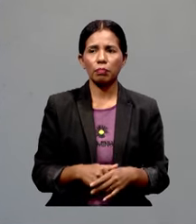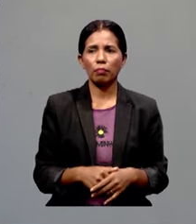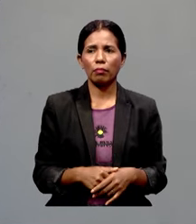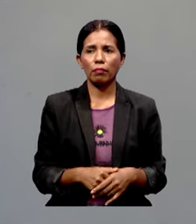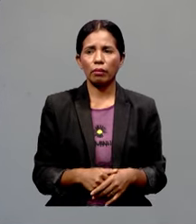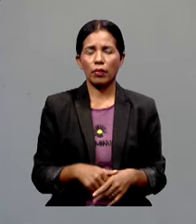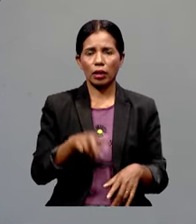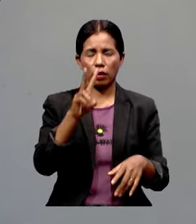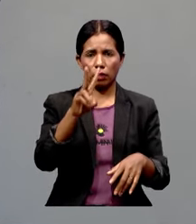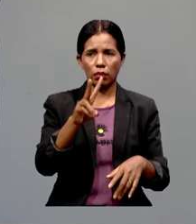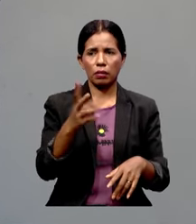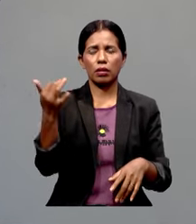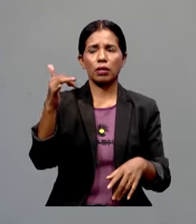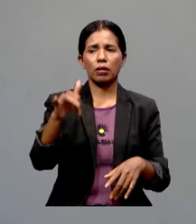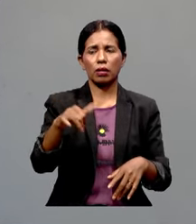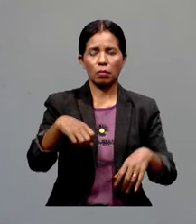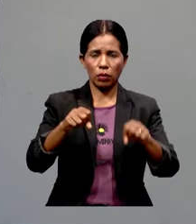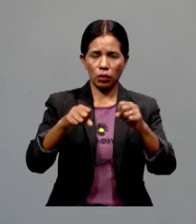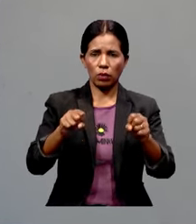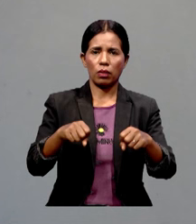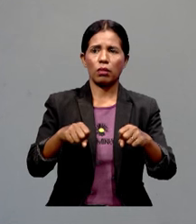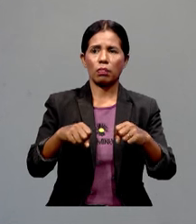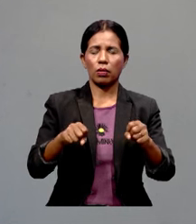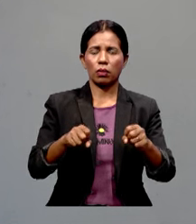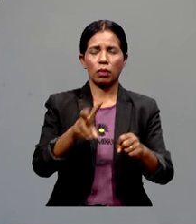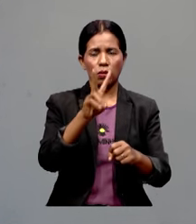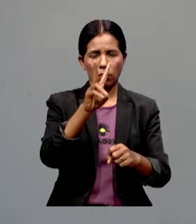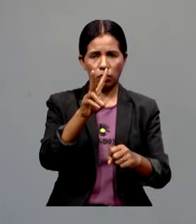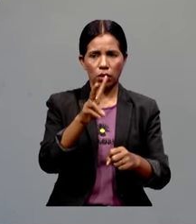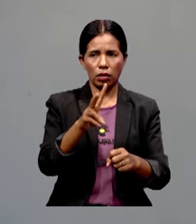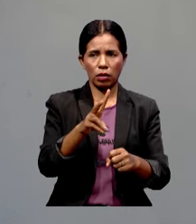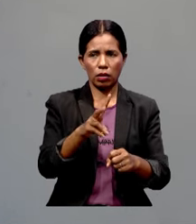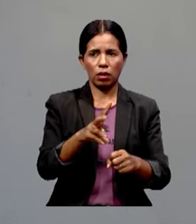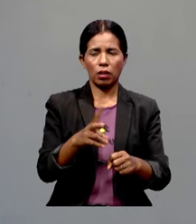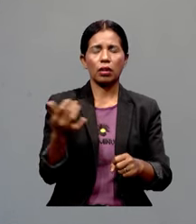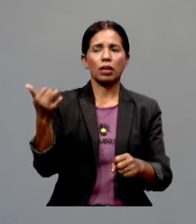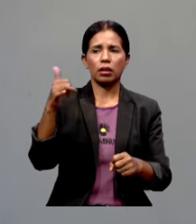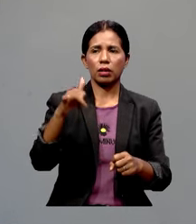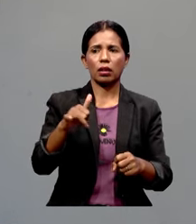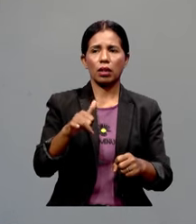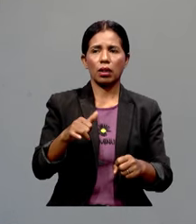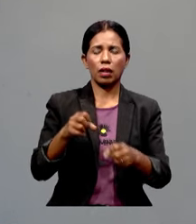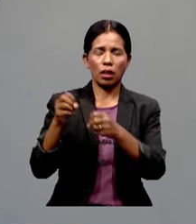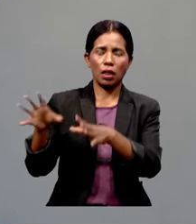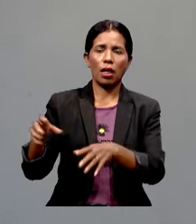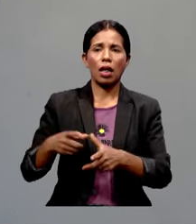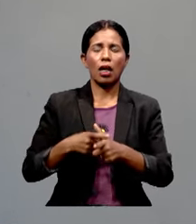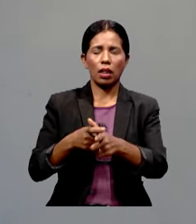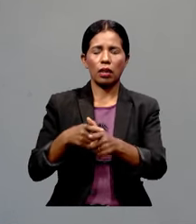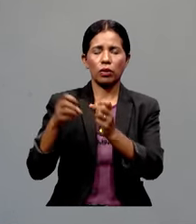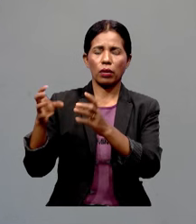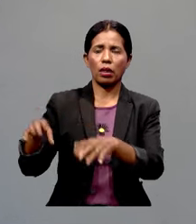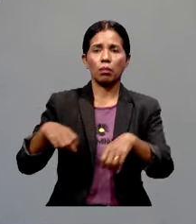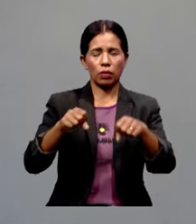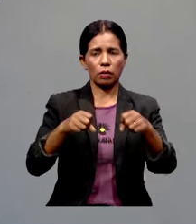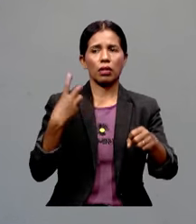evidência rua mas será raio neba tá motor beat rua nebe mas consegue será halai soe hela motor né e tem a